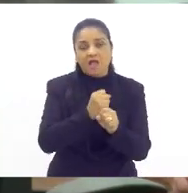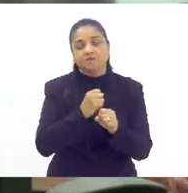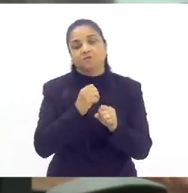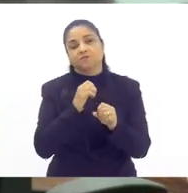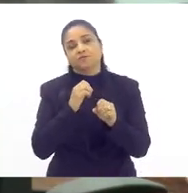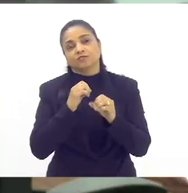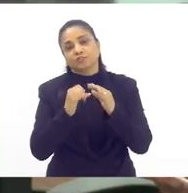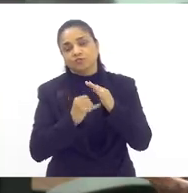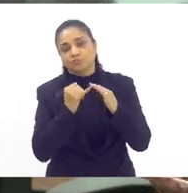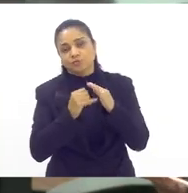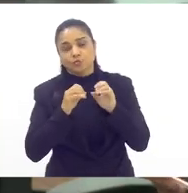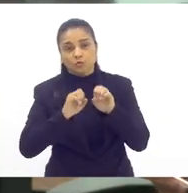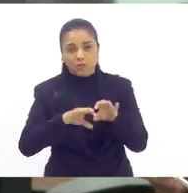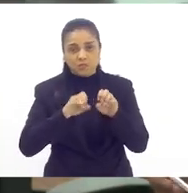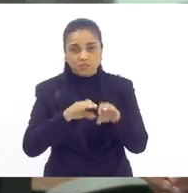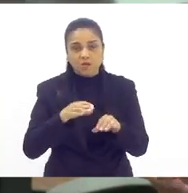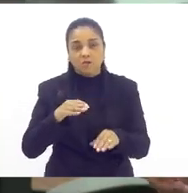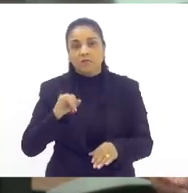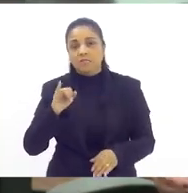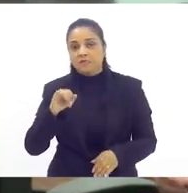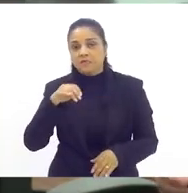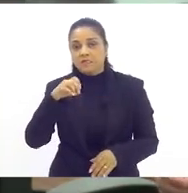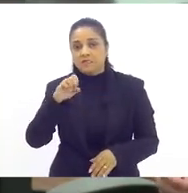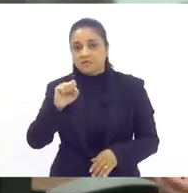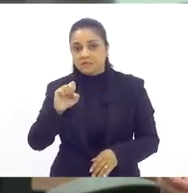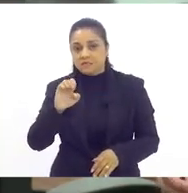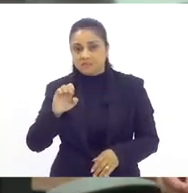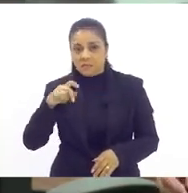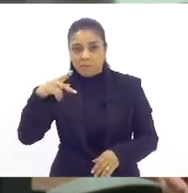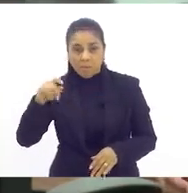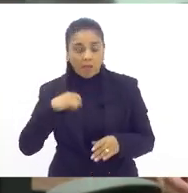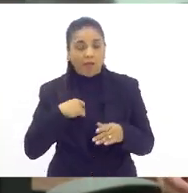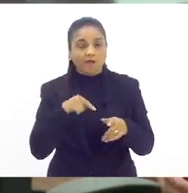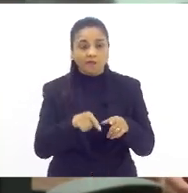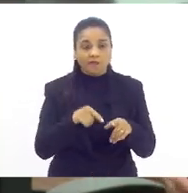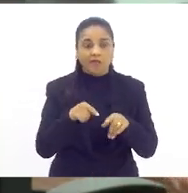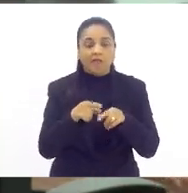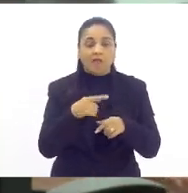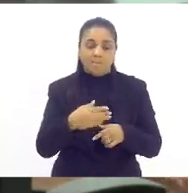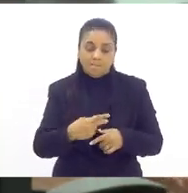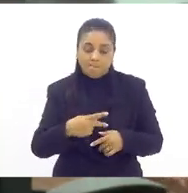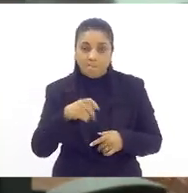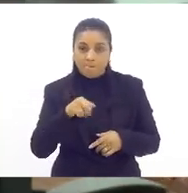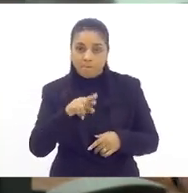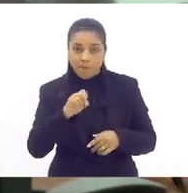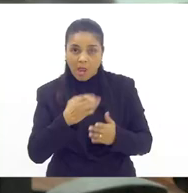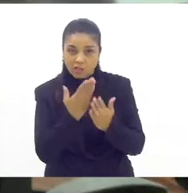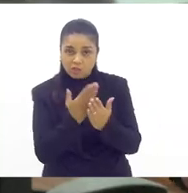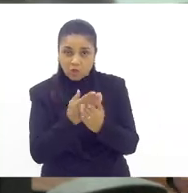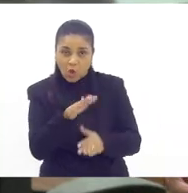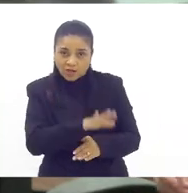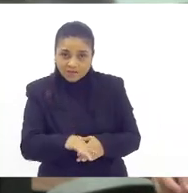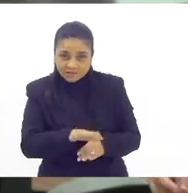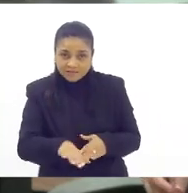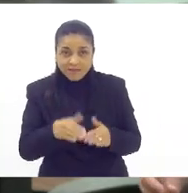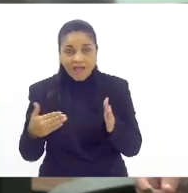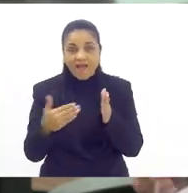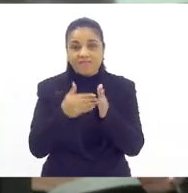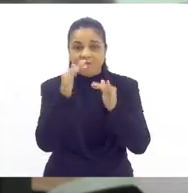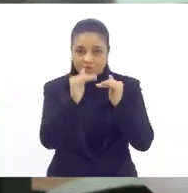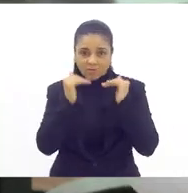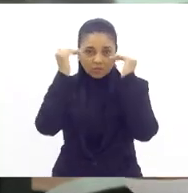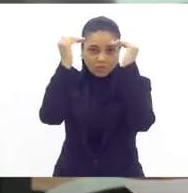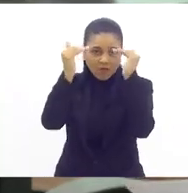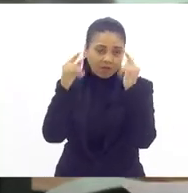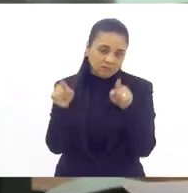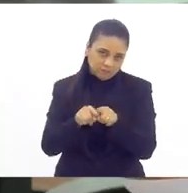isepam instituições que oferecem da pré-escola após graduação como iserj como a Escola Visconde de Mauá nós